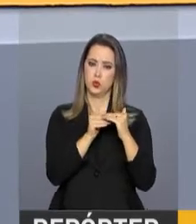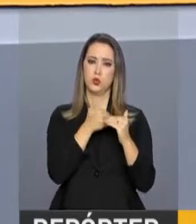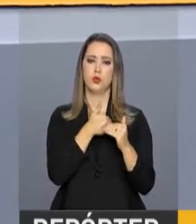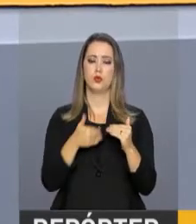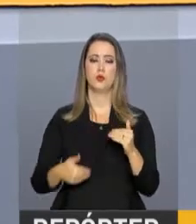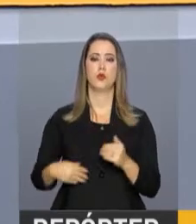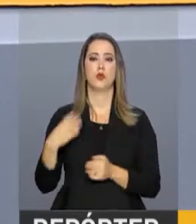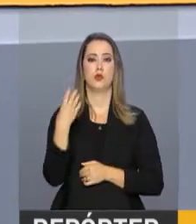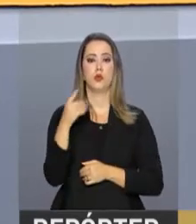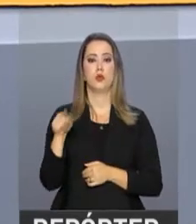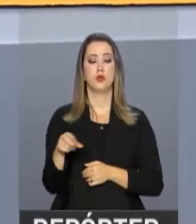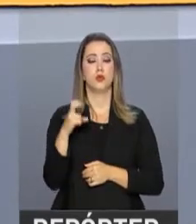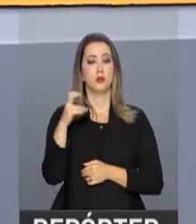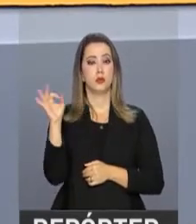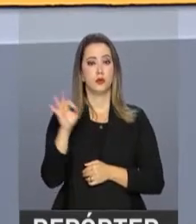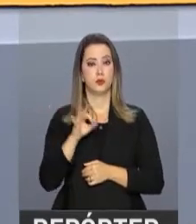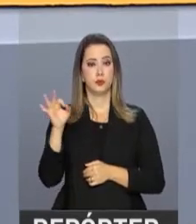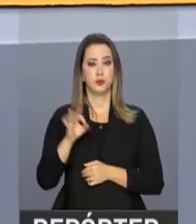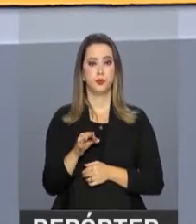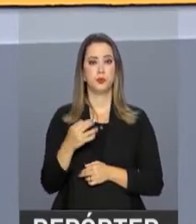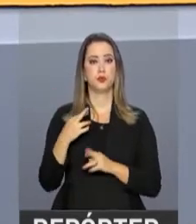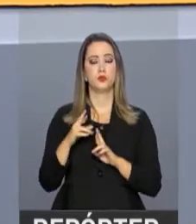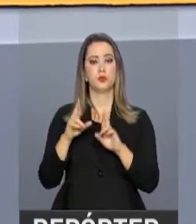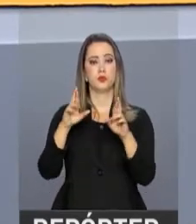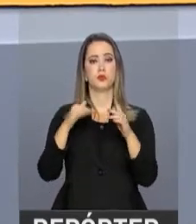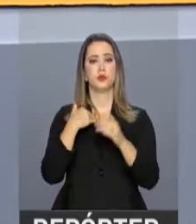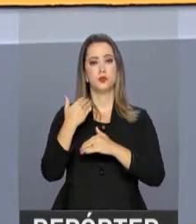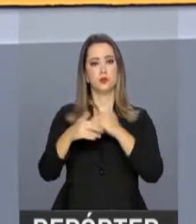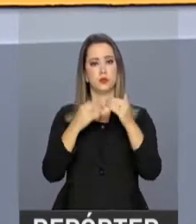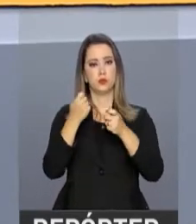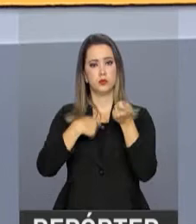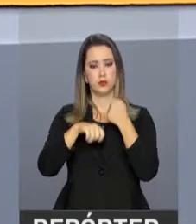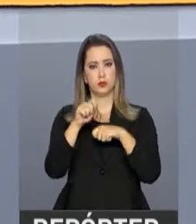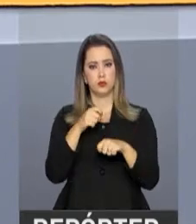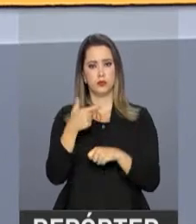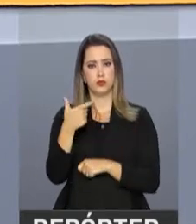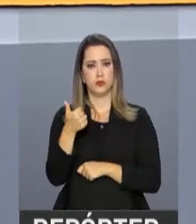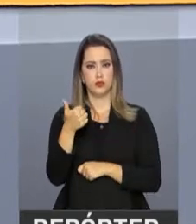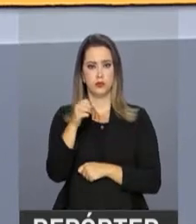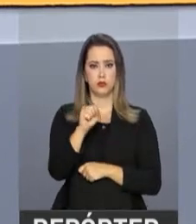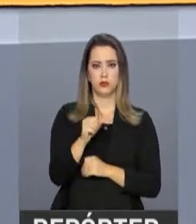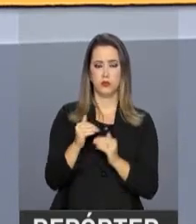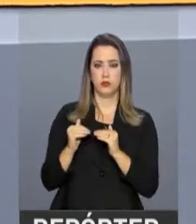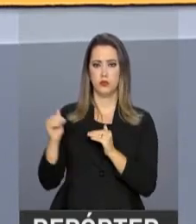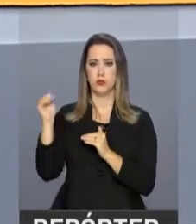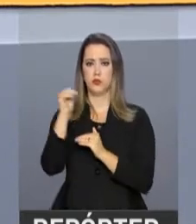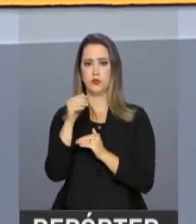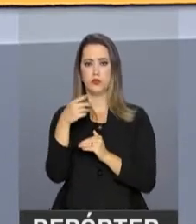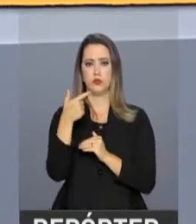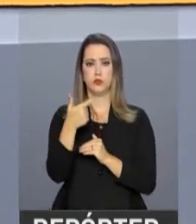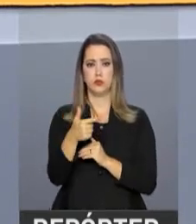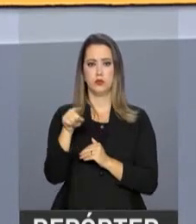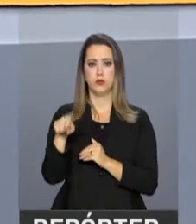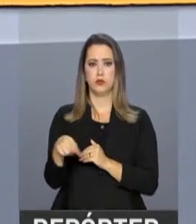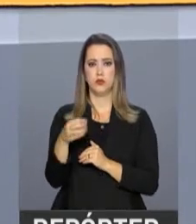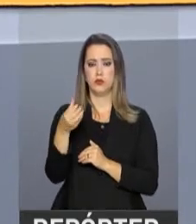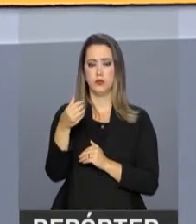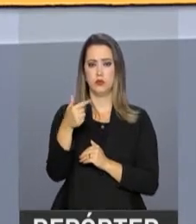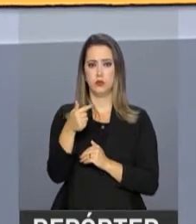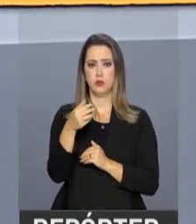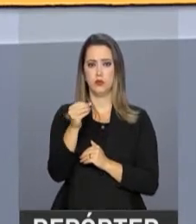que é de 4 6 por cento já a estimativa para o crescimento da economia em 2018 passou de